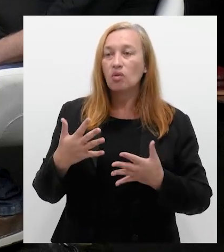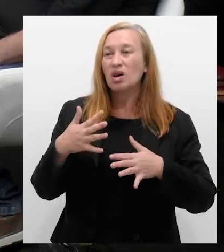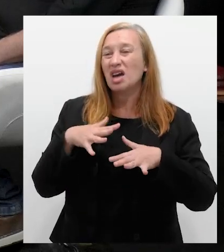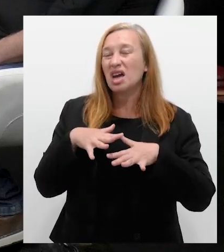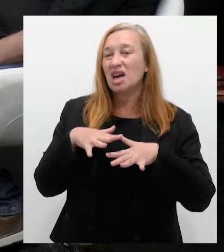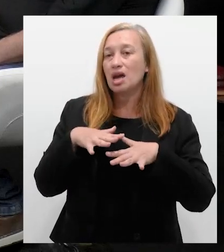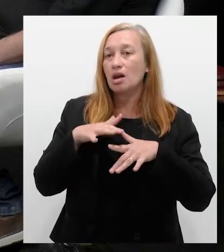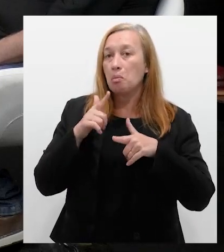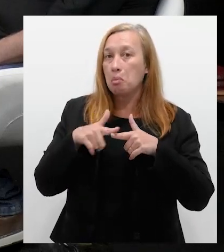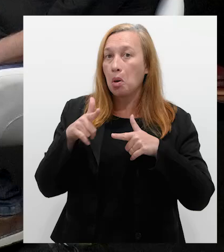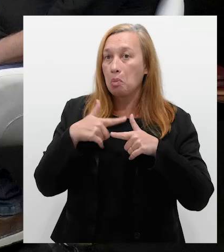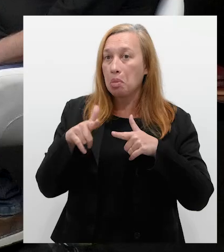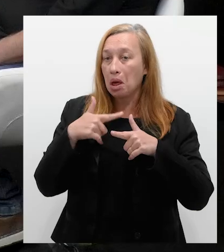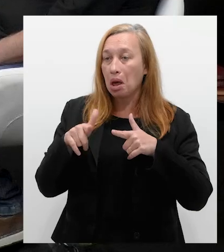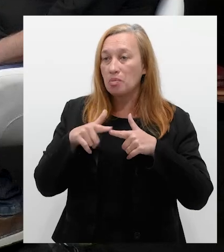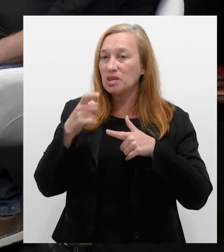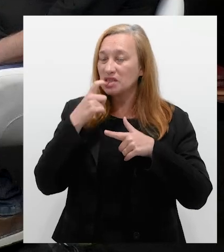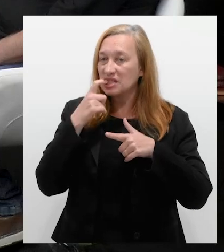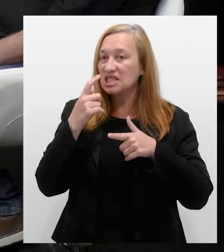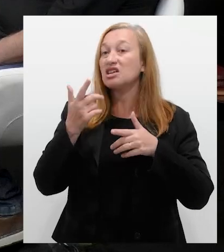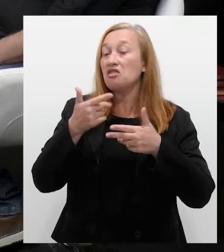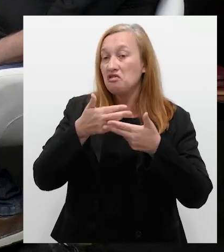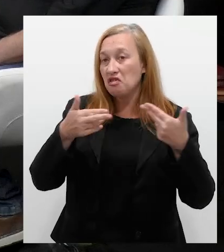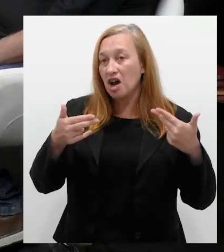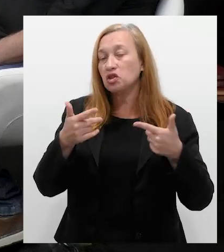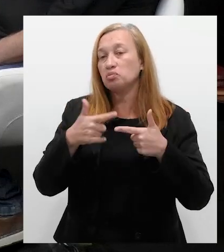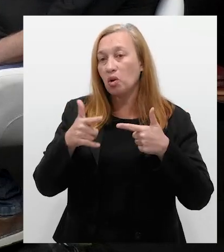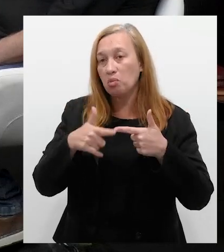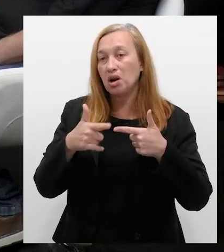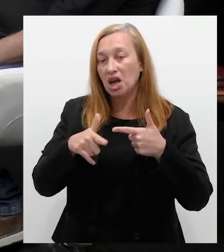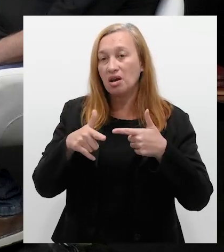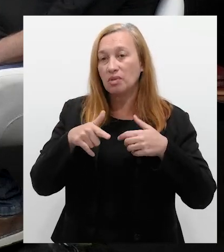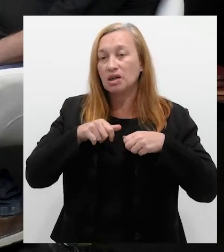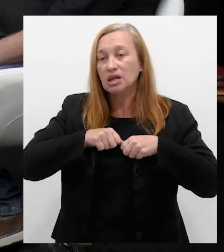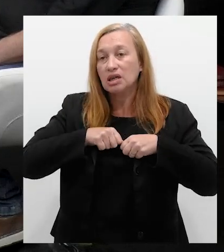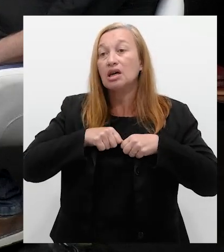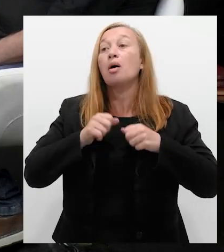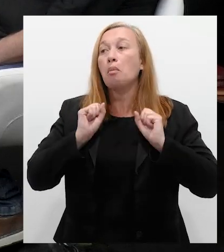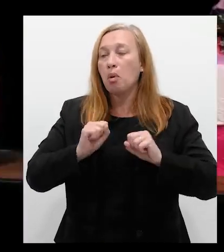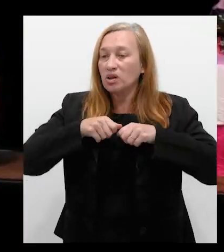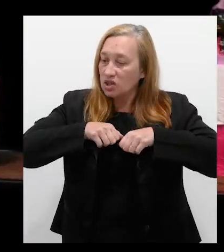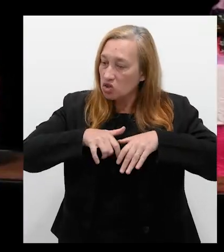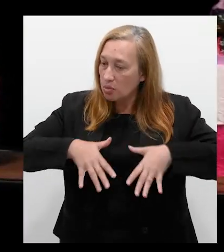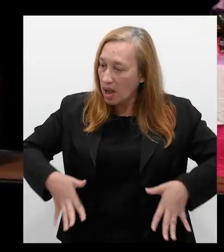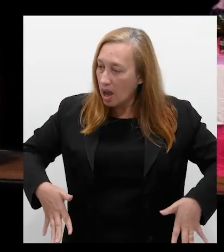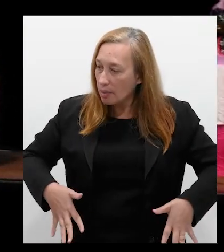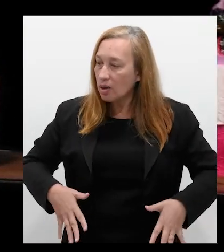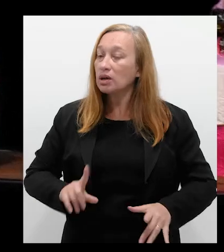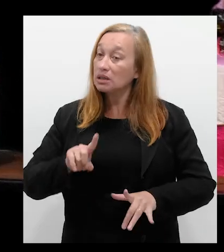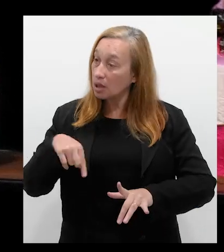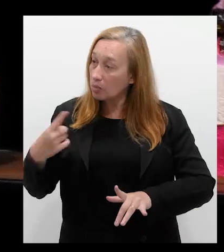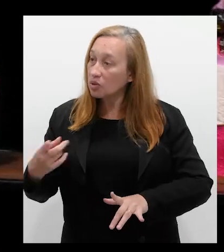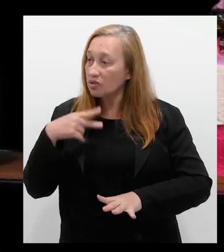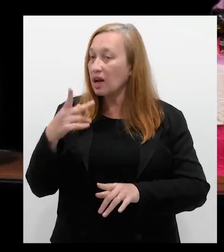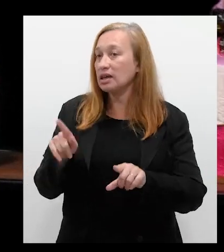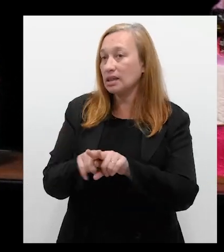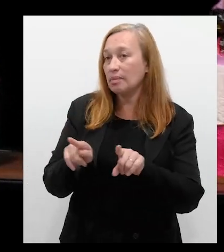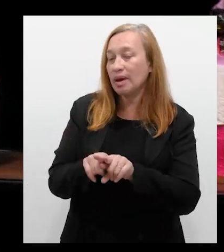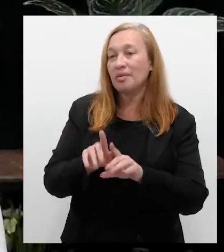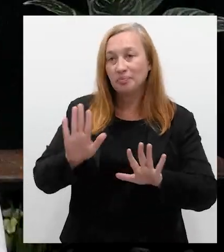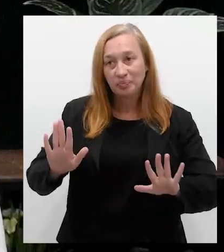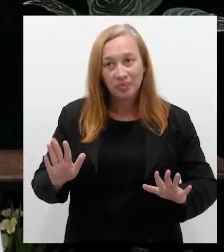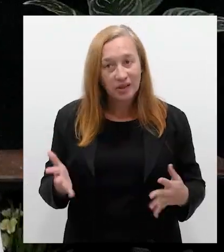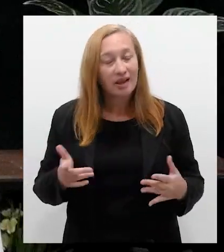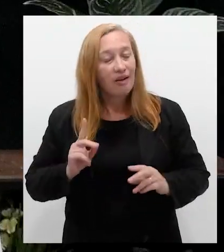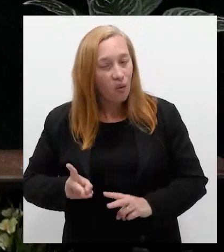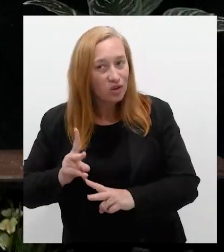infecção dentária, ele pode dar uma série de problemas para a saúde sistêmica que a gente pode depois comentar também. Nós